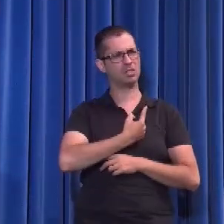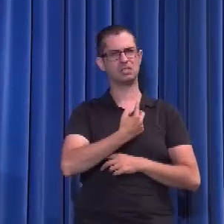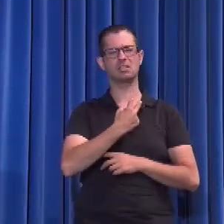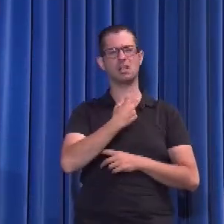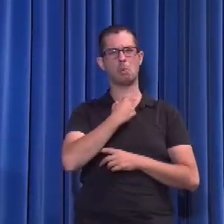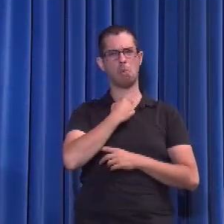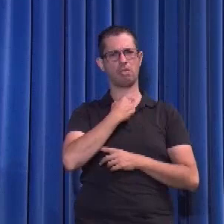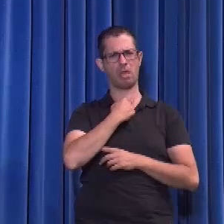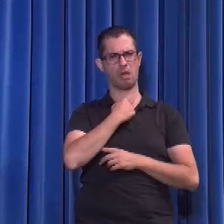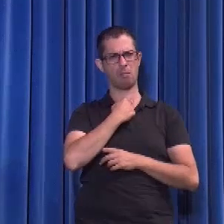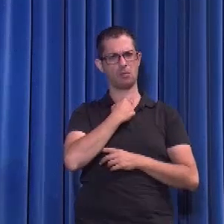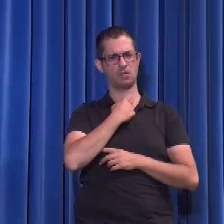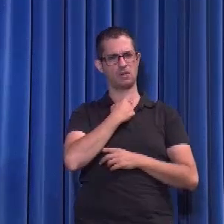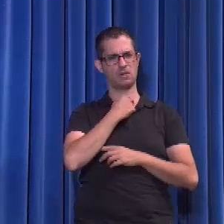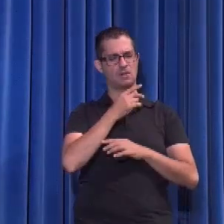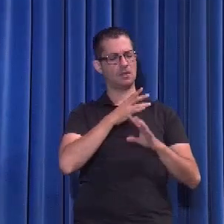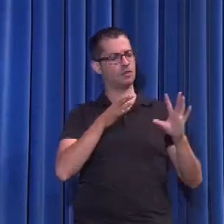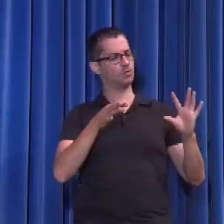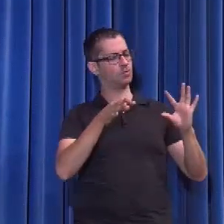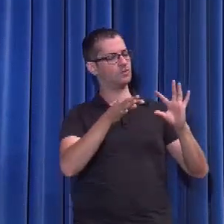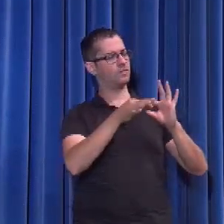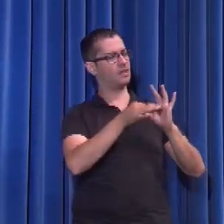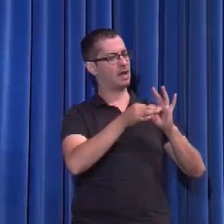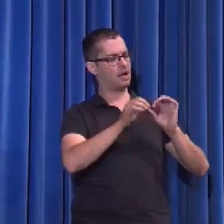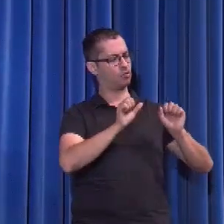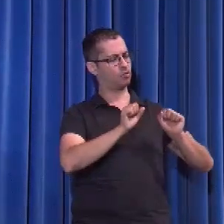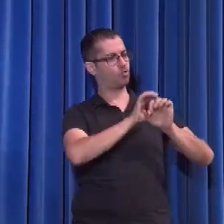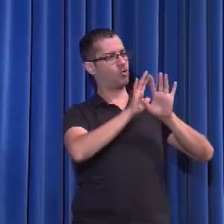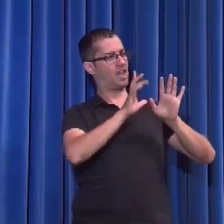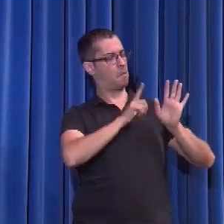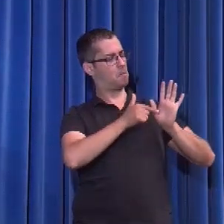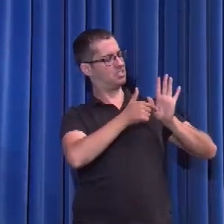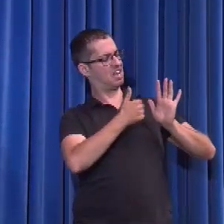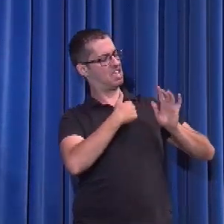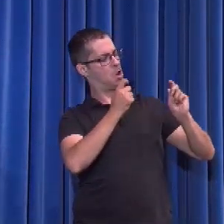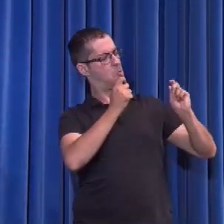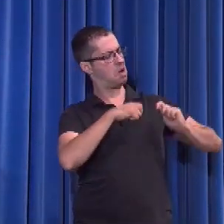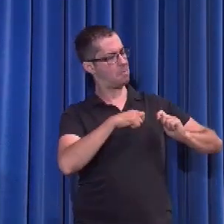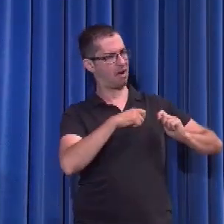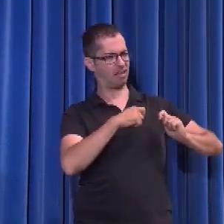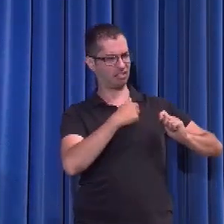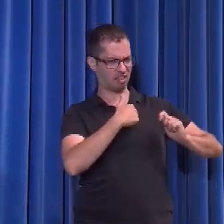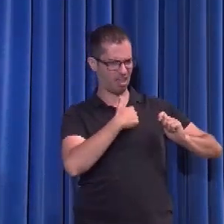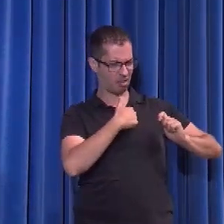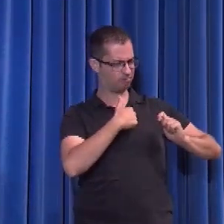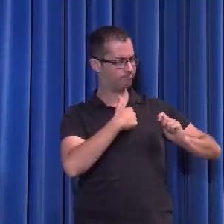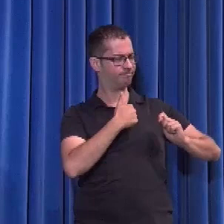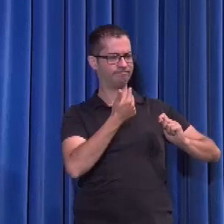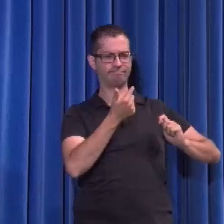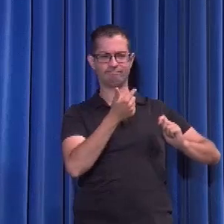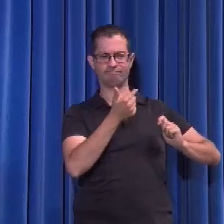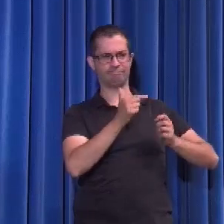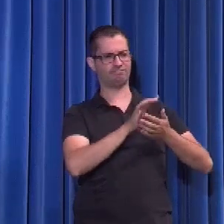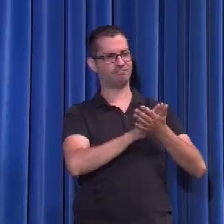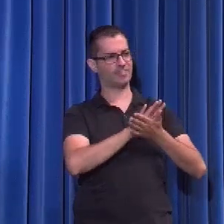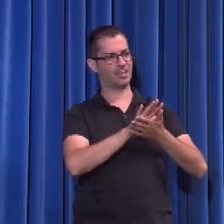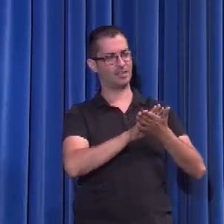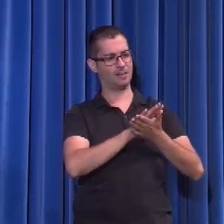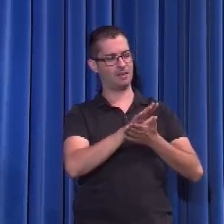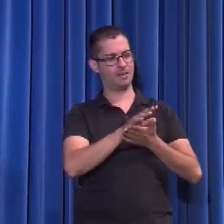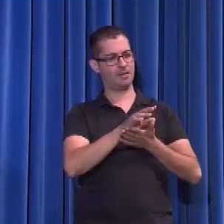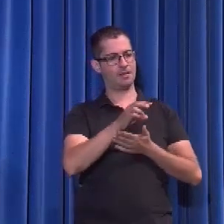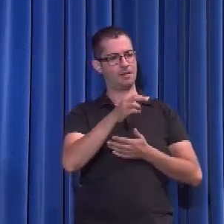de nós nos fiarmos, nos gloriarmos na nossa capacidade. Então Mateus